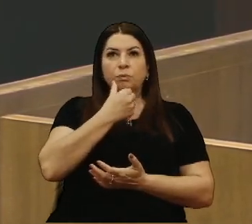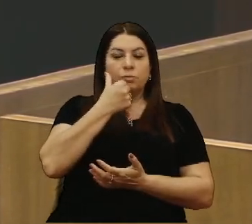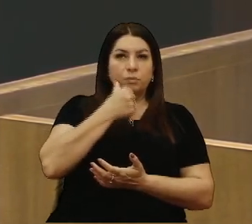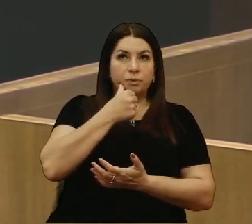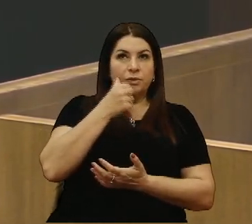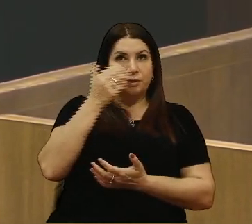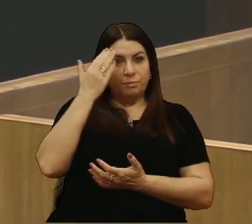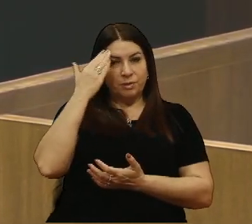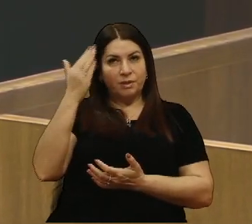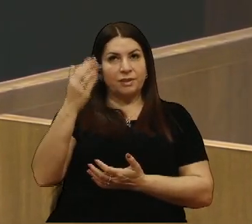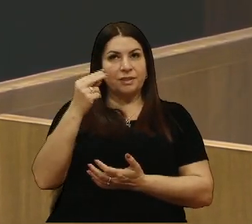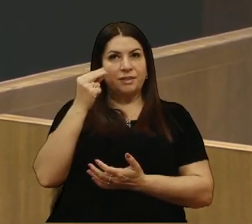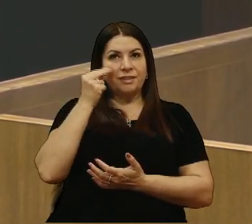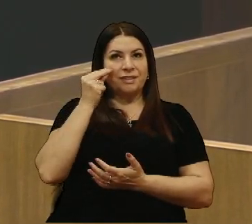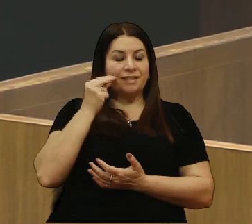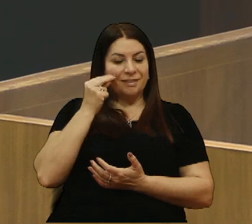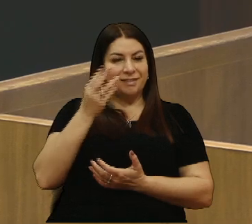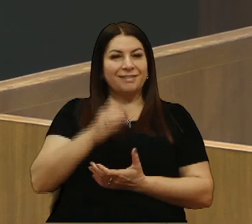vereador Libardi.